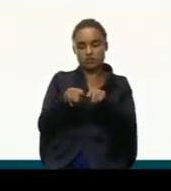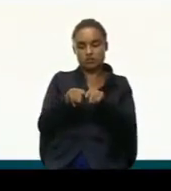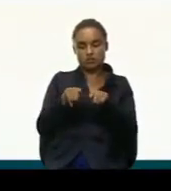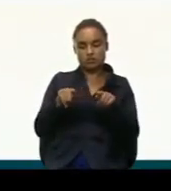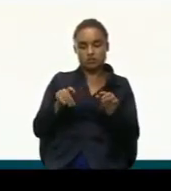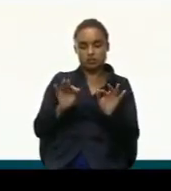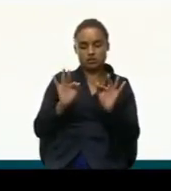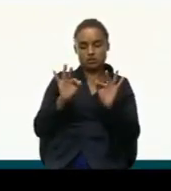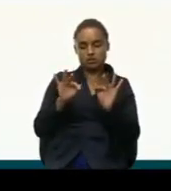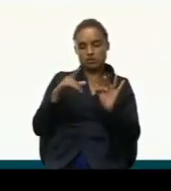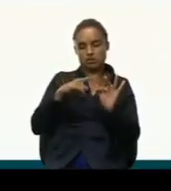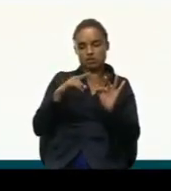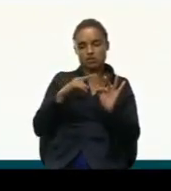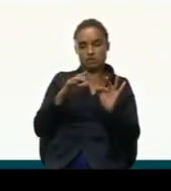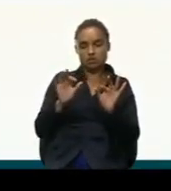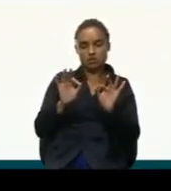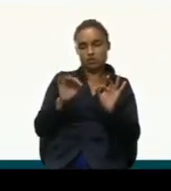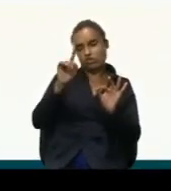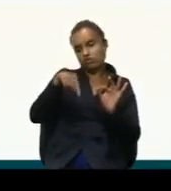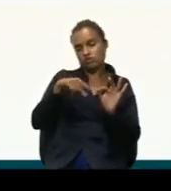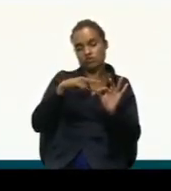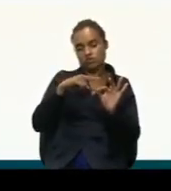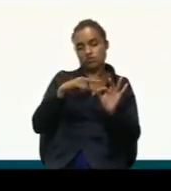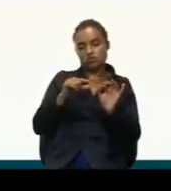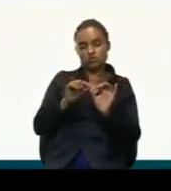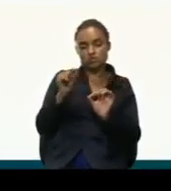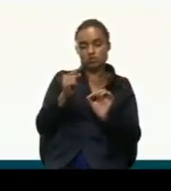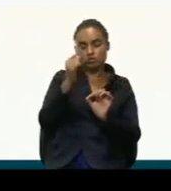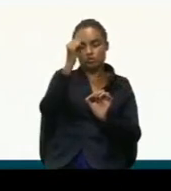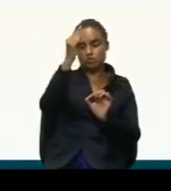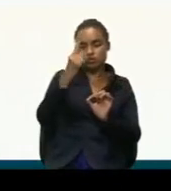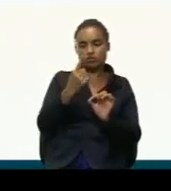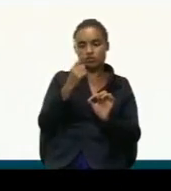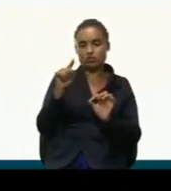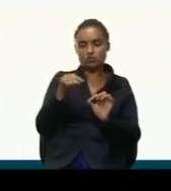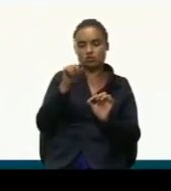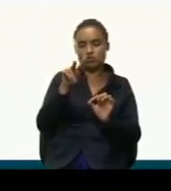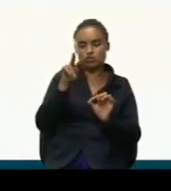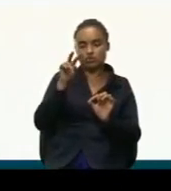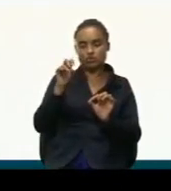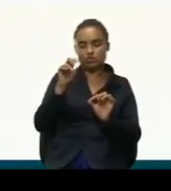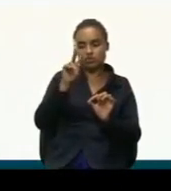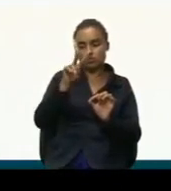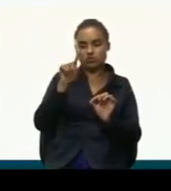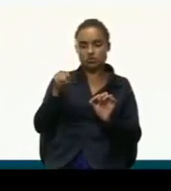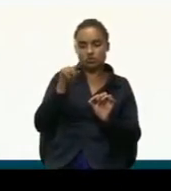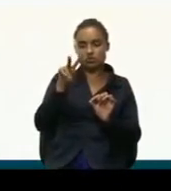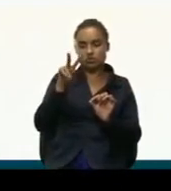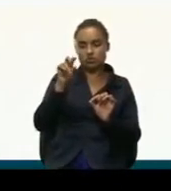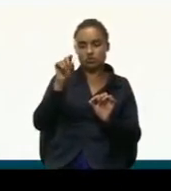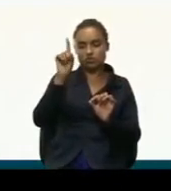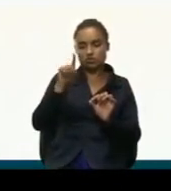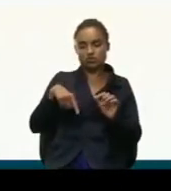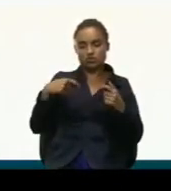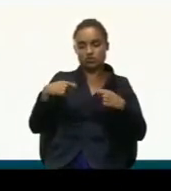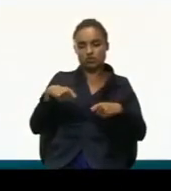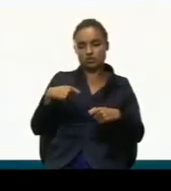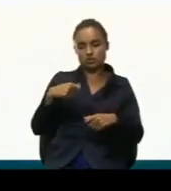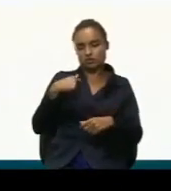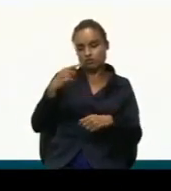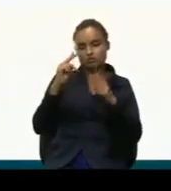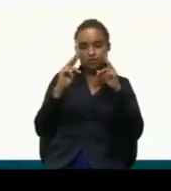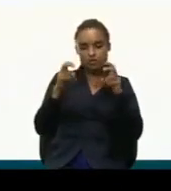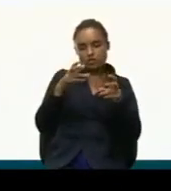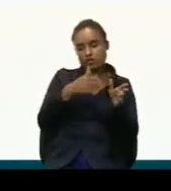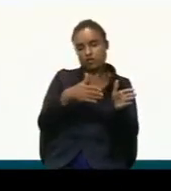com tapumes, na altura mínima de 2,20. Essa altura aqui tem que ser verificada também de acordo com a lei orgânica da cidade, ou do